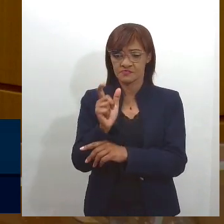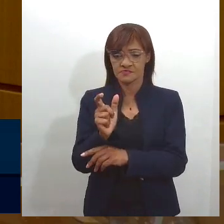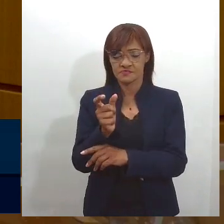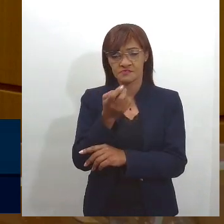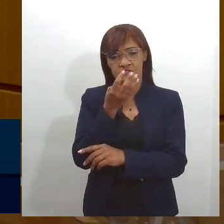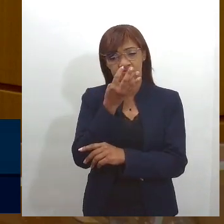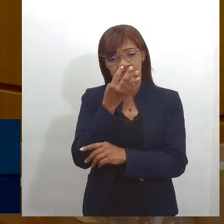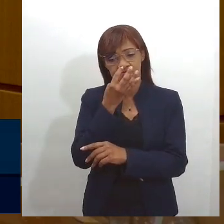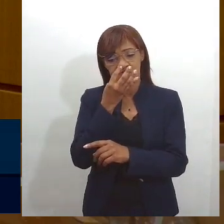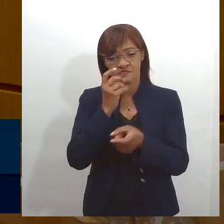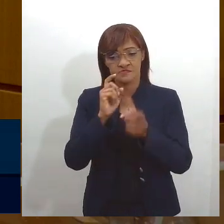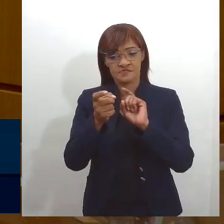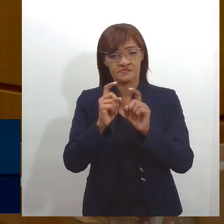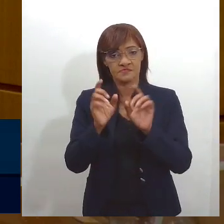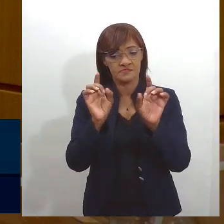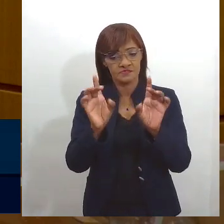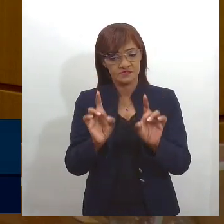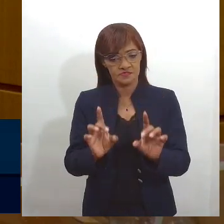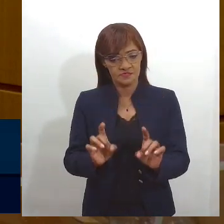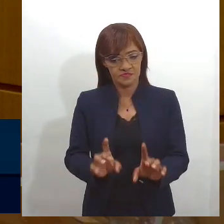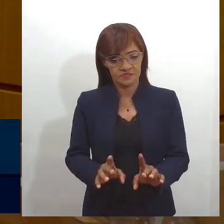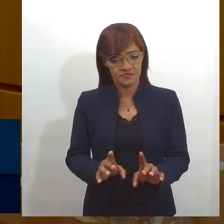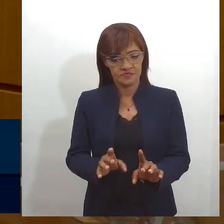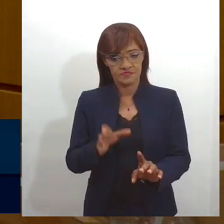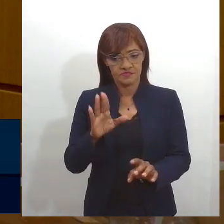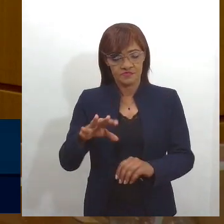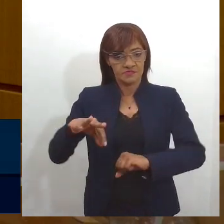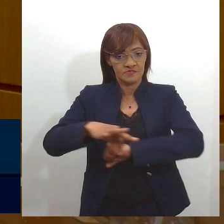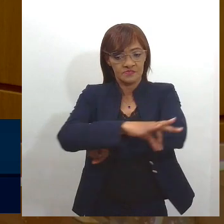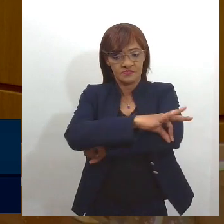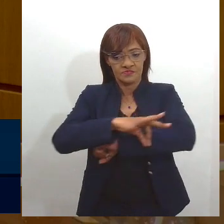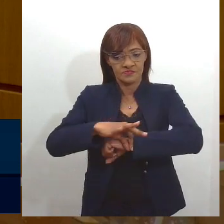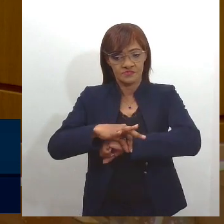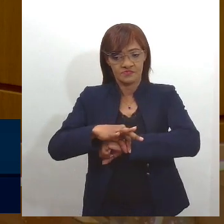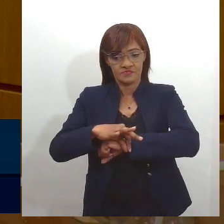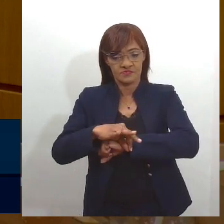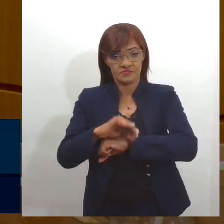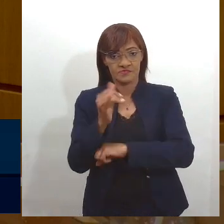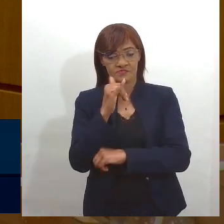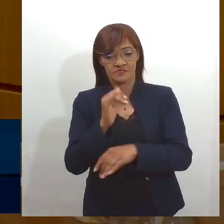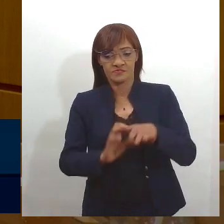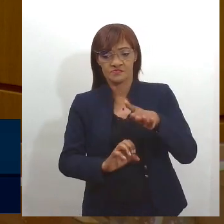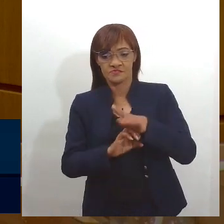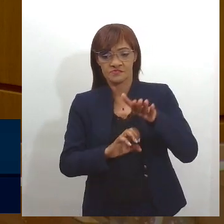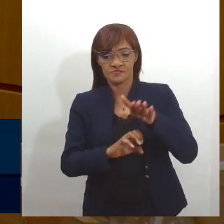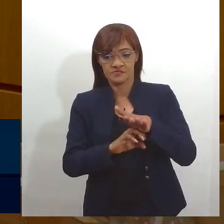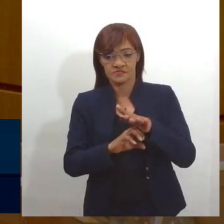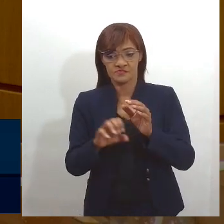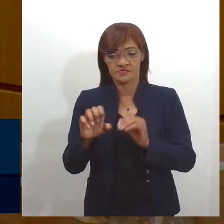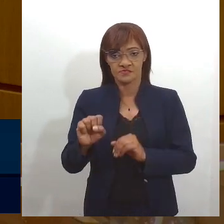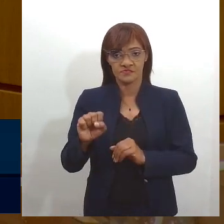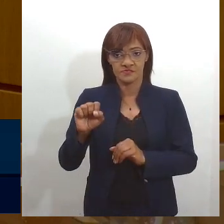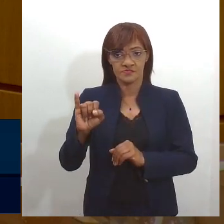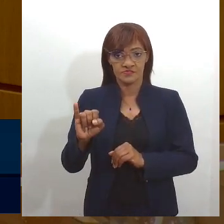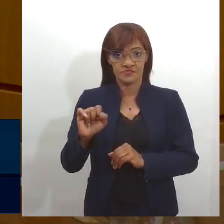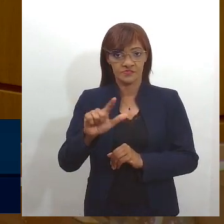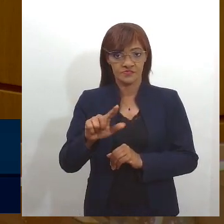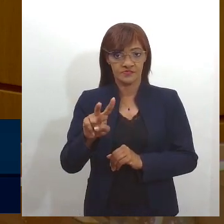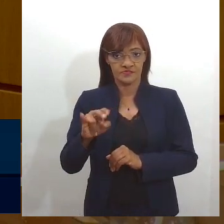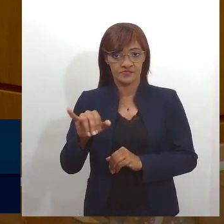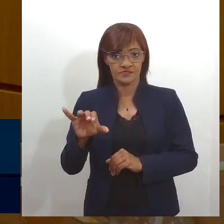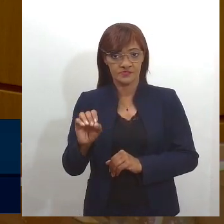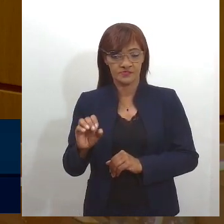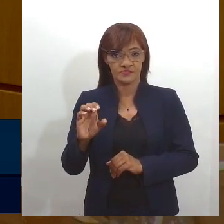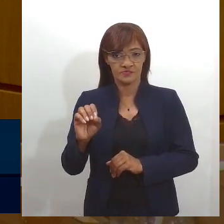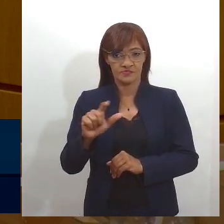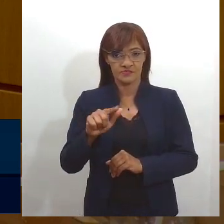homenageia o engenheiro elétrico, investidor e empresário Silvio de Oliveira, como uma das mais importantes honrarias